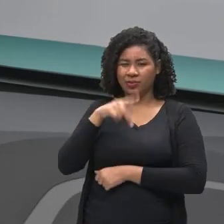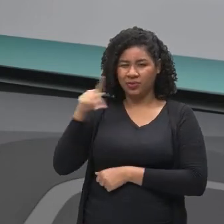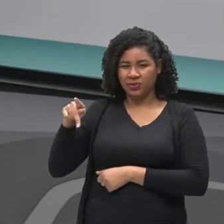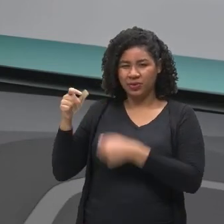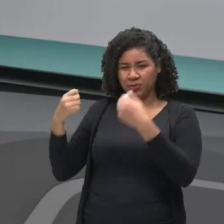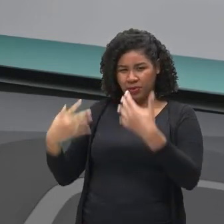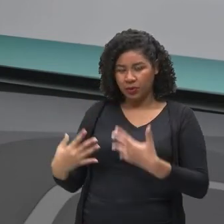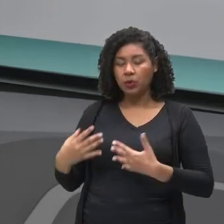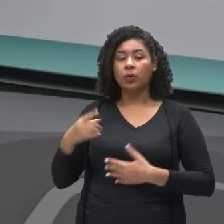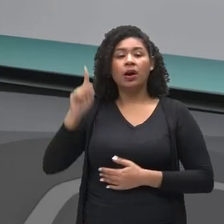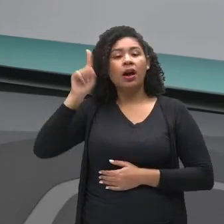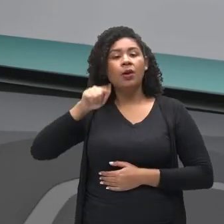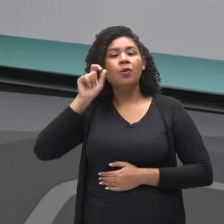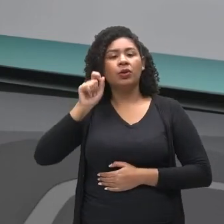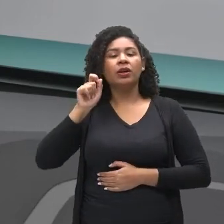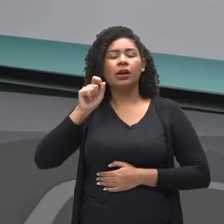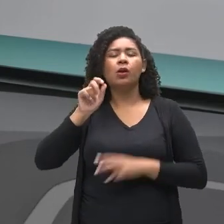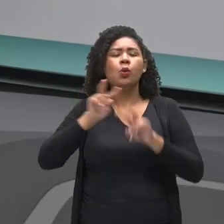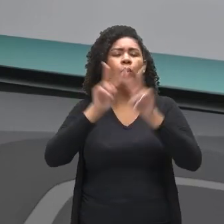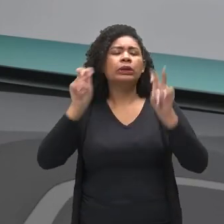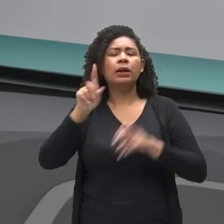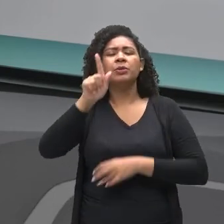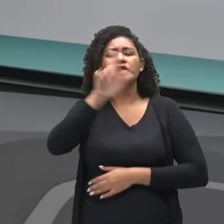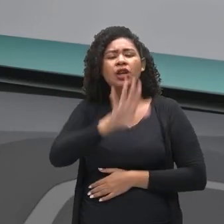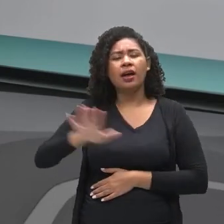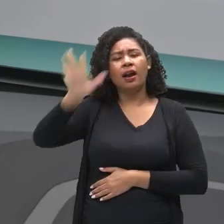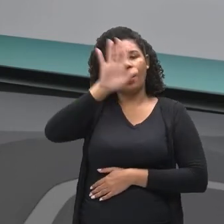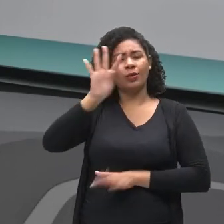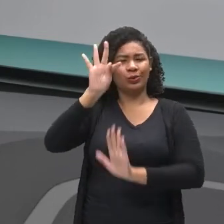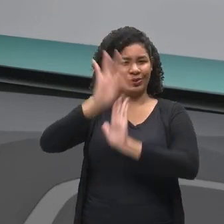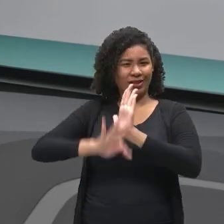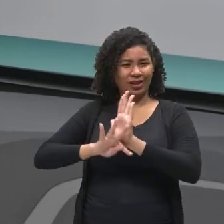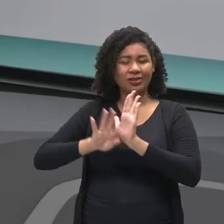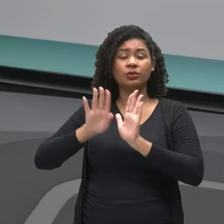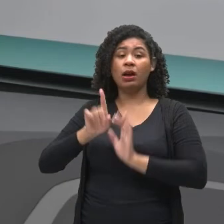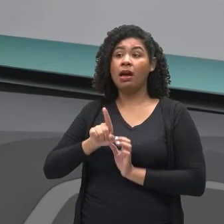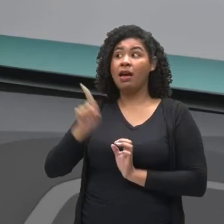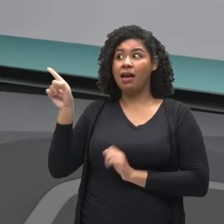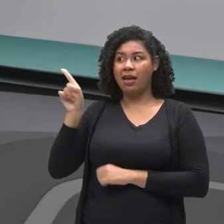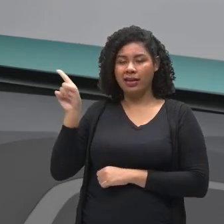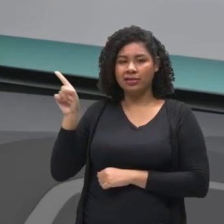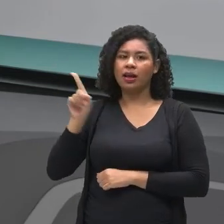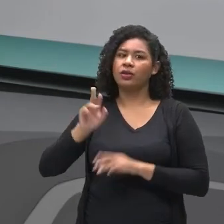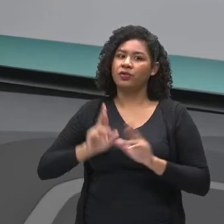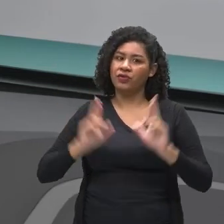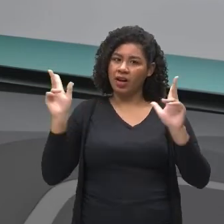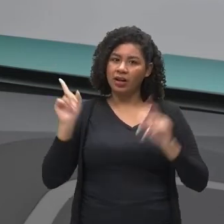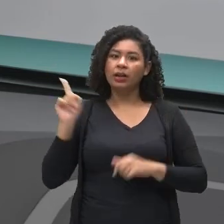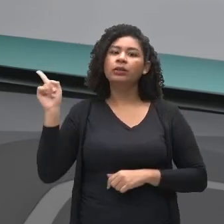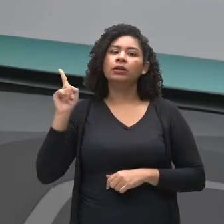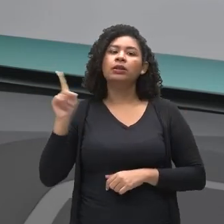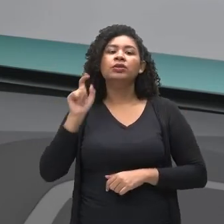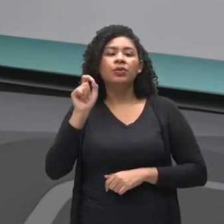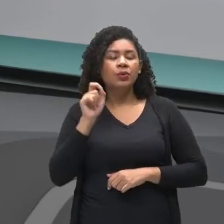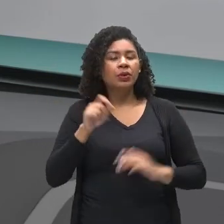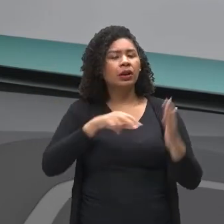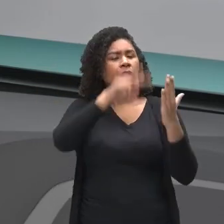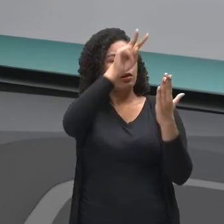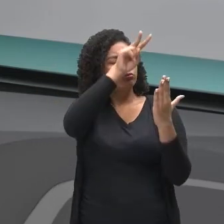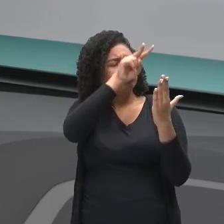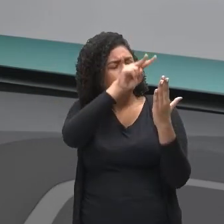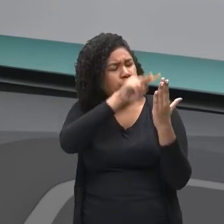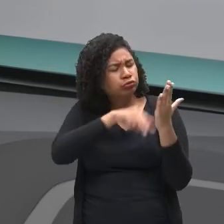uma ideia geral do texto, o scanning, esse verbo significa, lembra que eu falei, uma varredura,